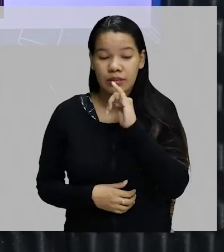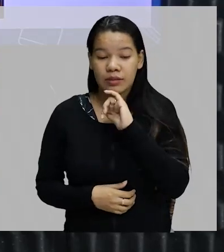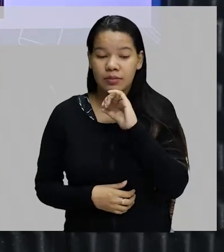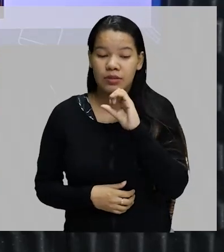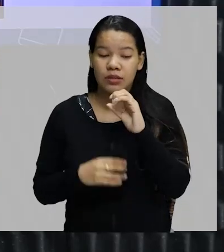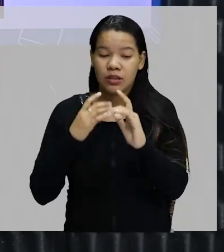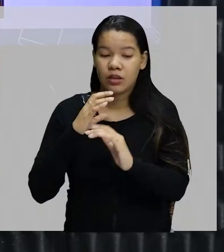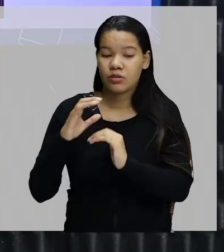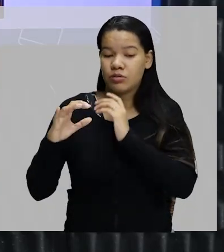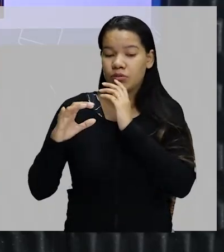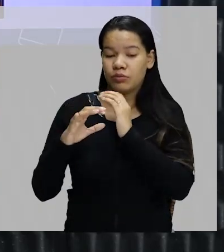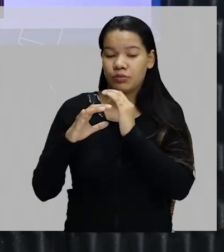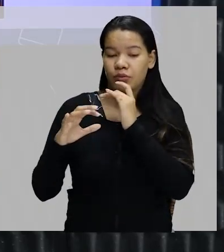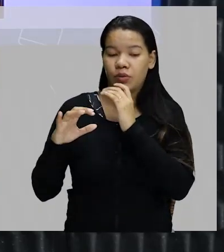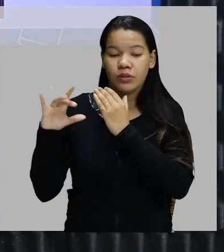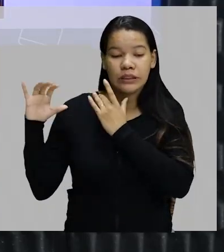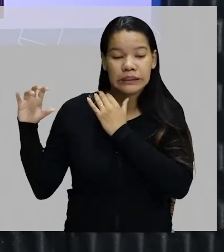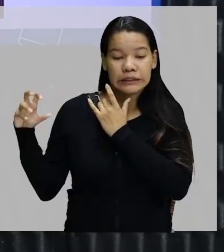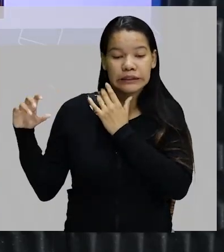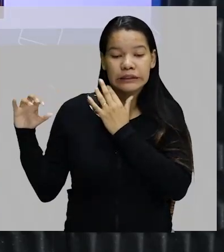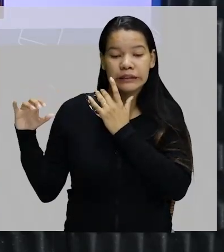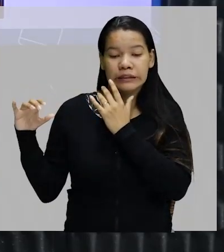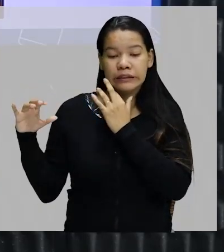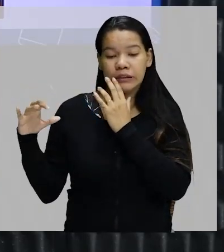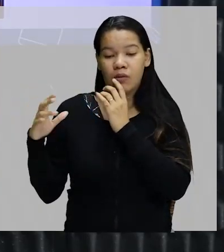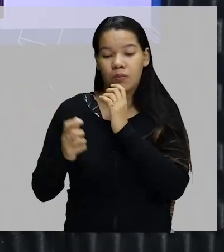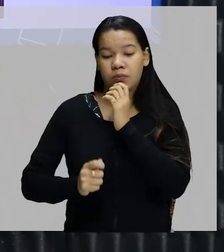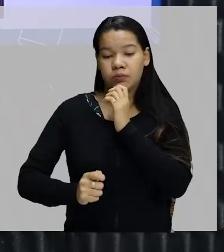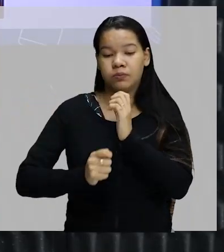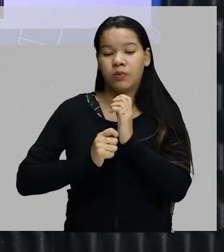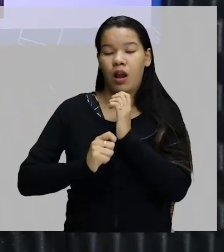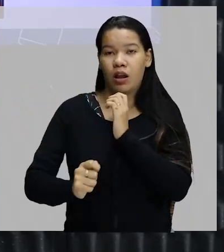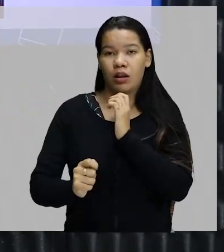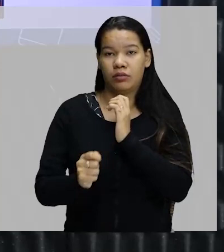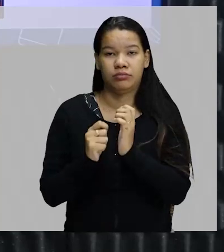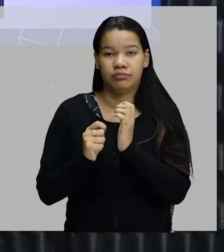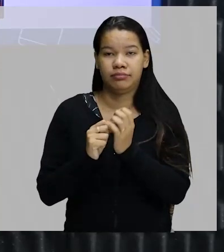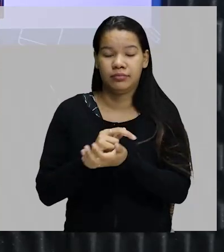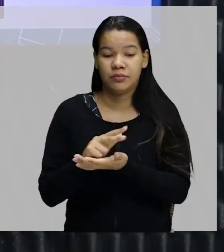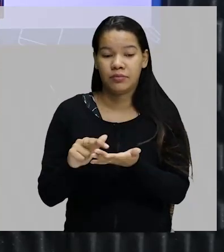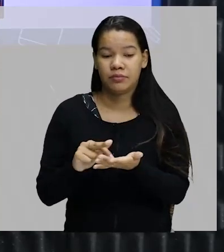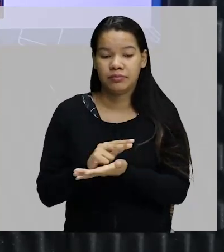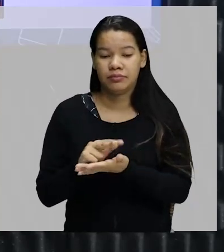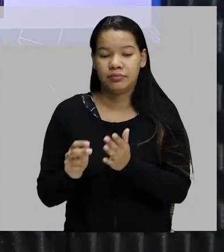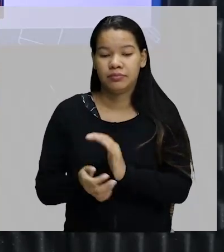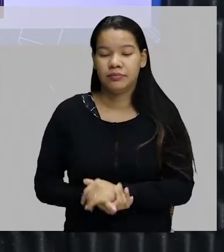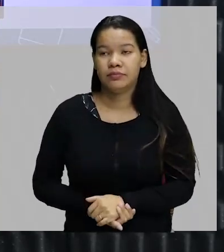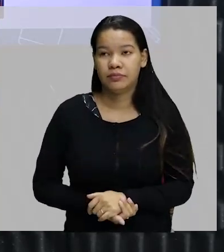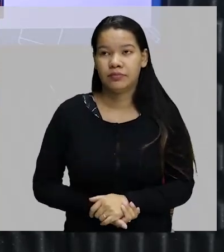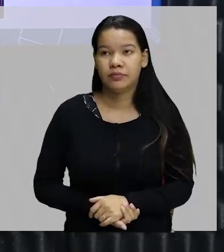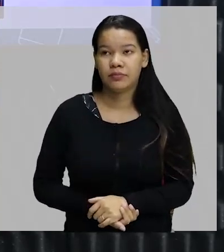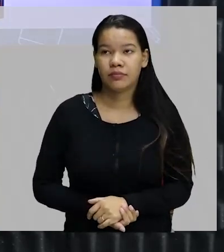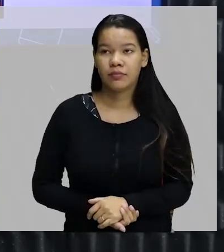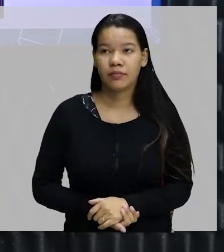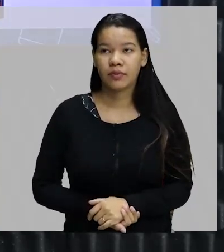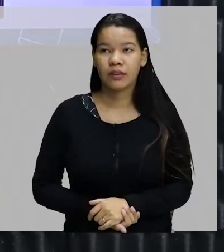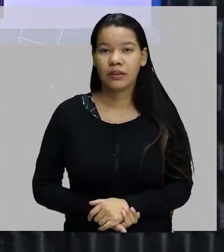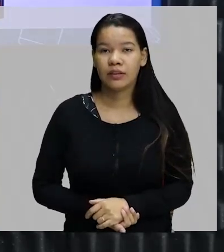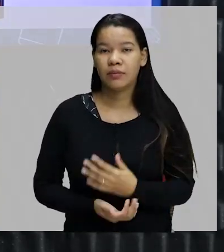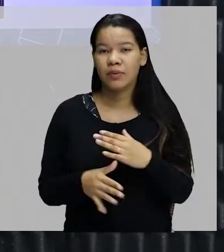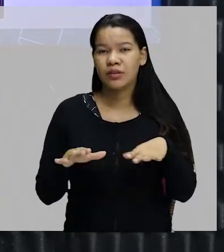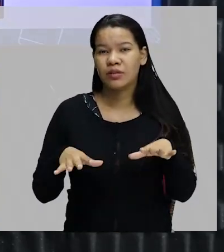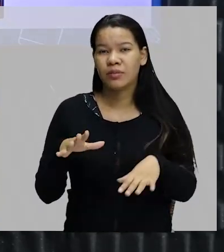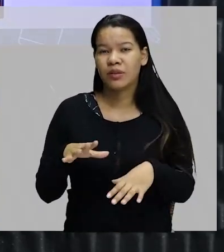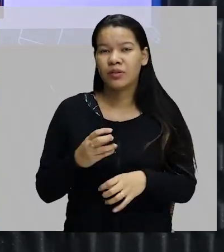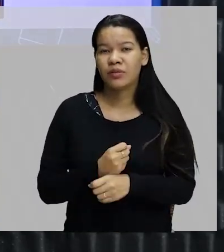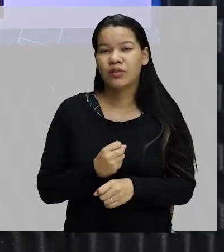sopro e corda, saxofone, clarinetes, flautas, trombone, banjos. Fala-se aqui que mais ou menos